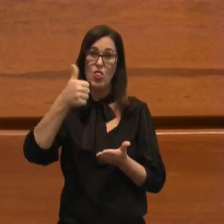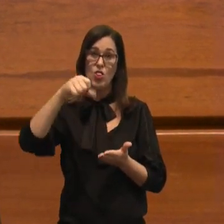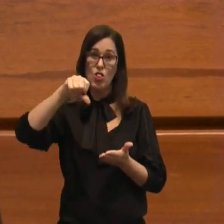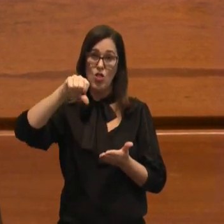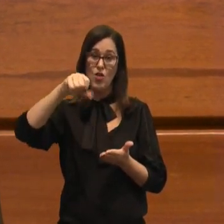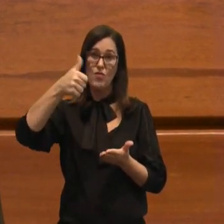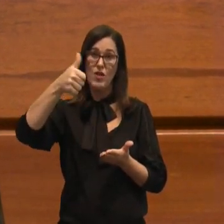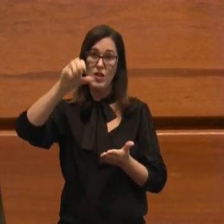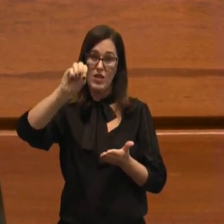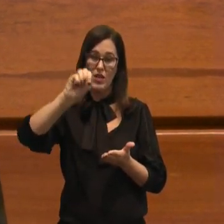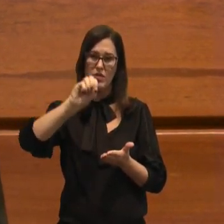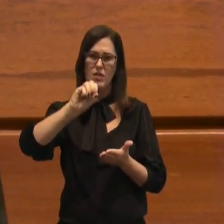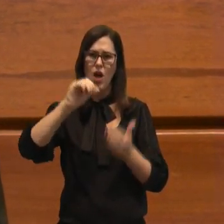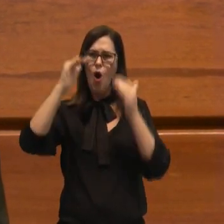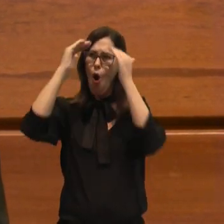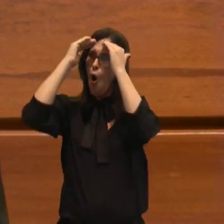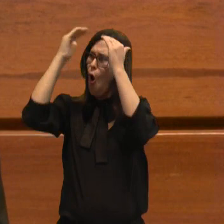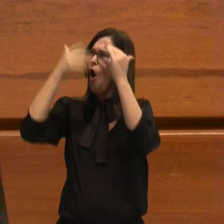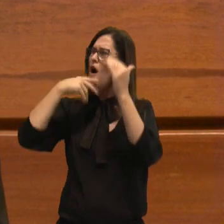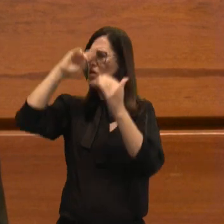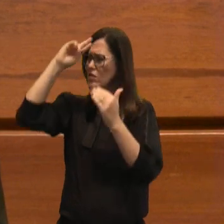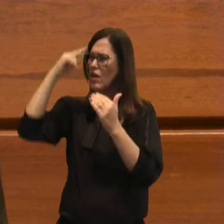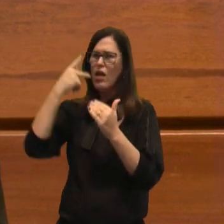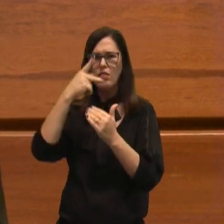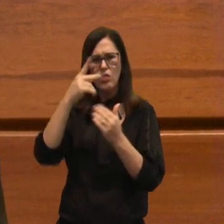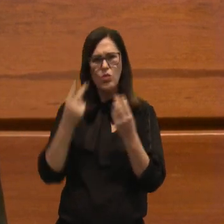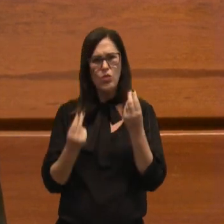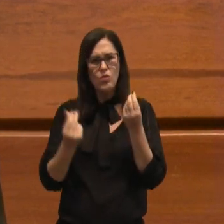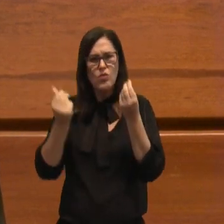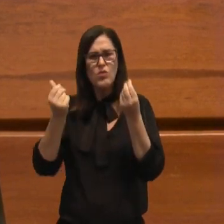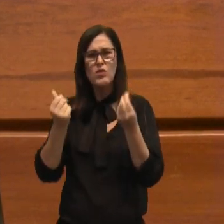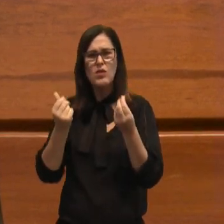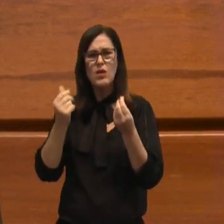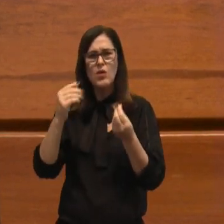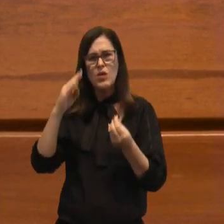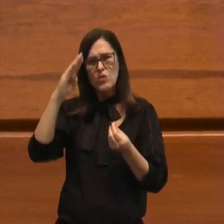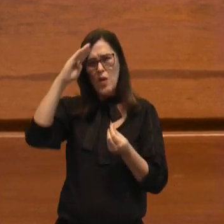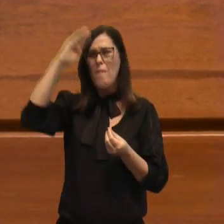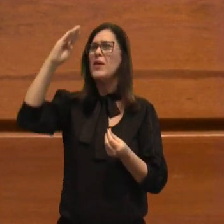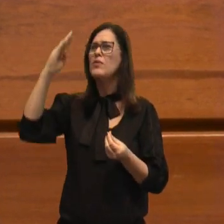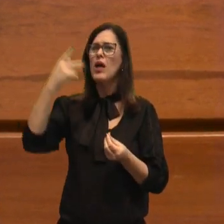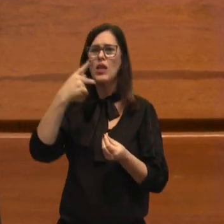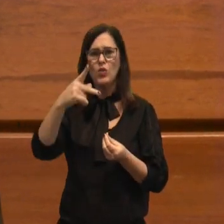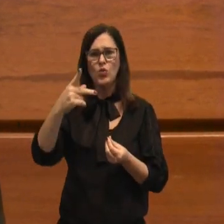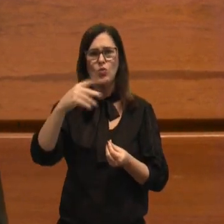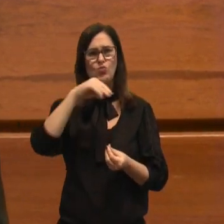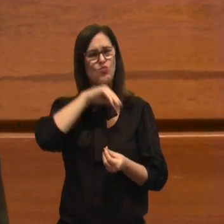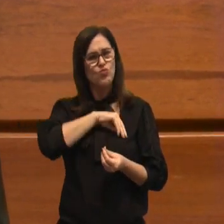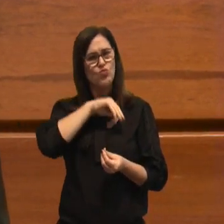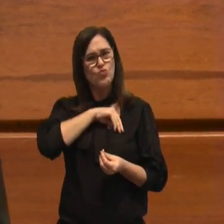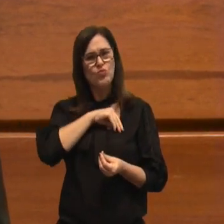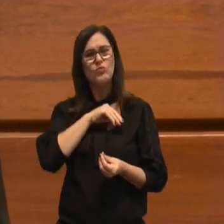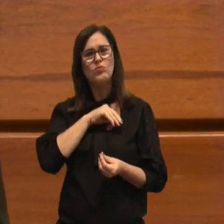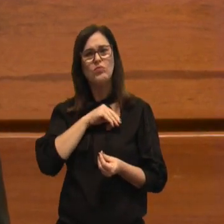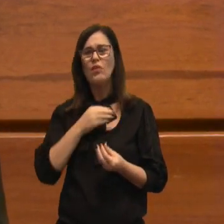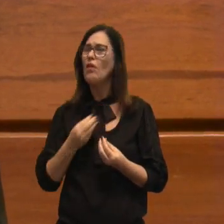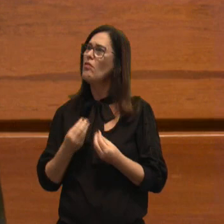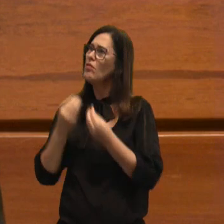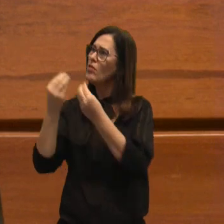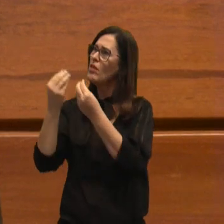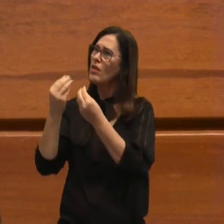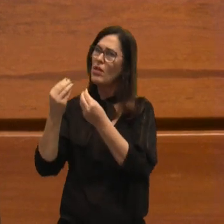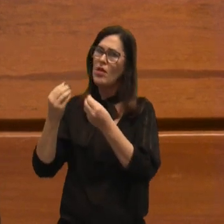10. Honra o Senhor com os teus bens e com as primícias de toda a tua renda, assim se encherão